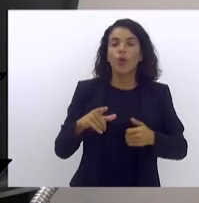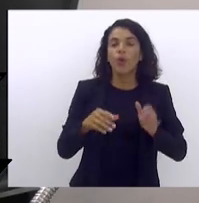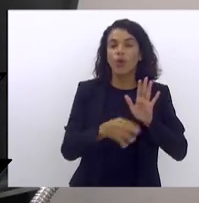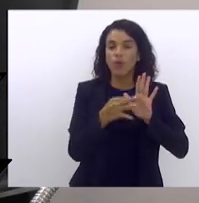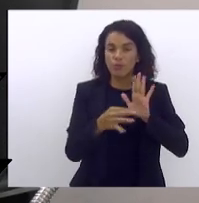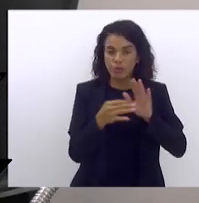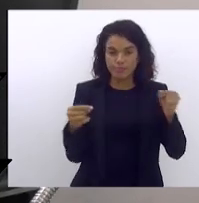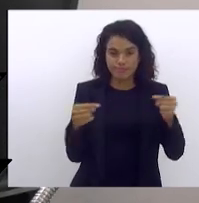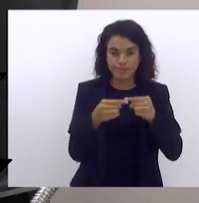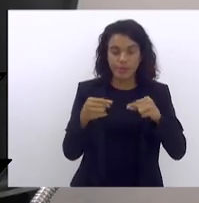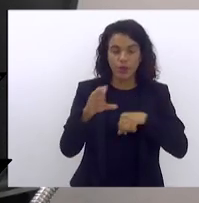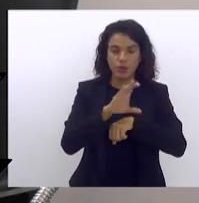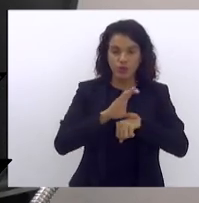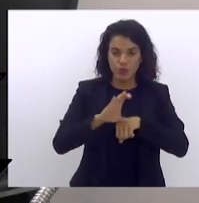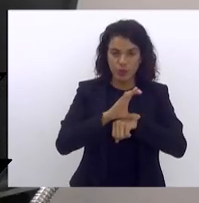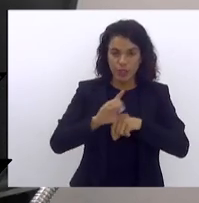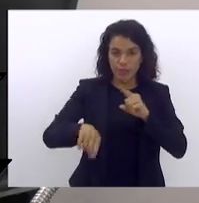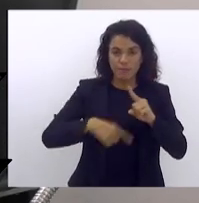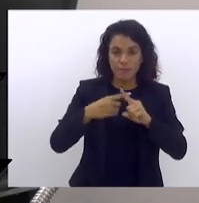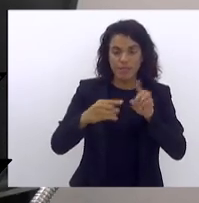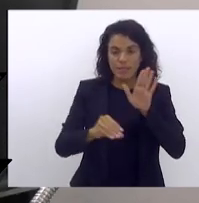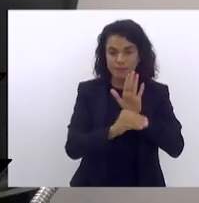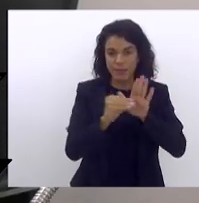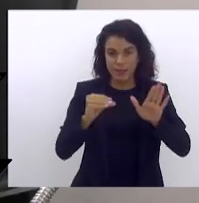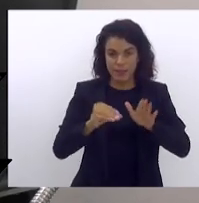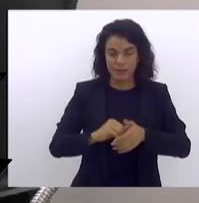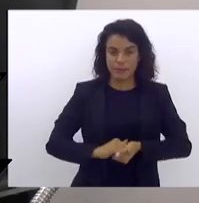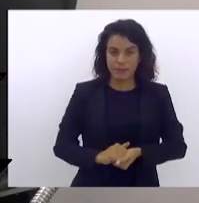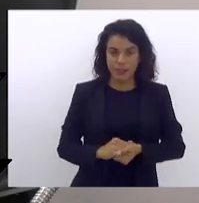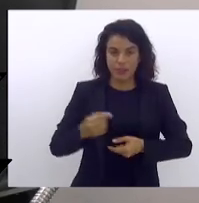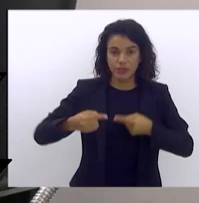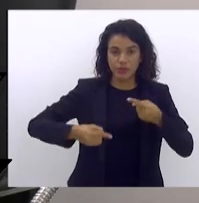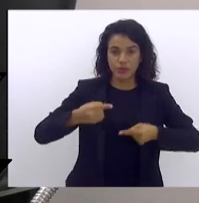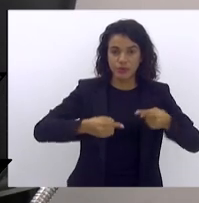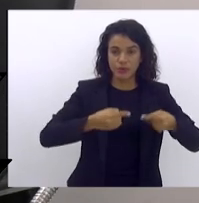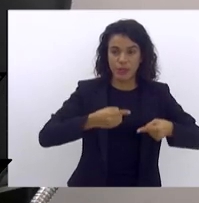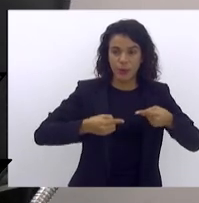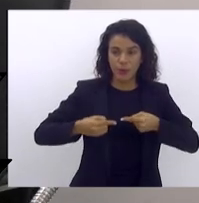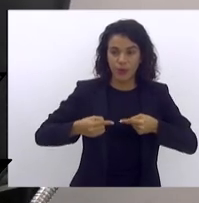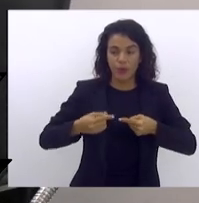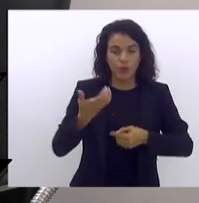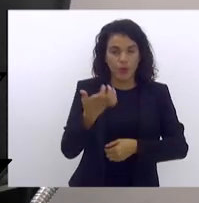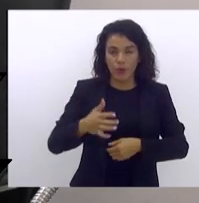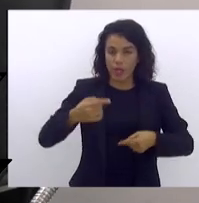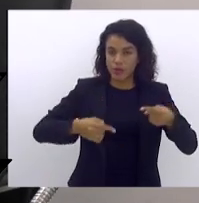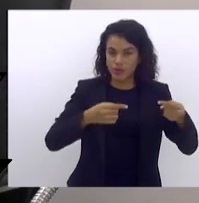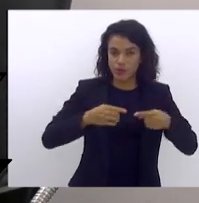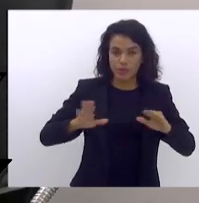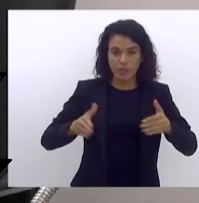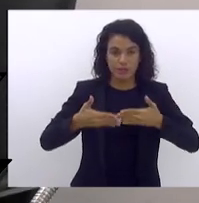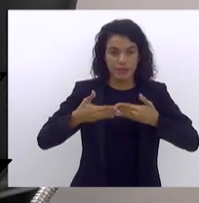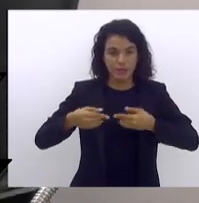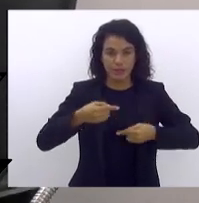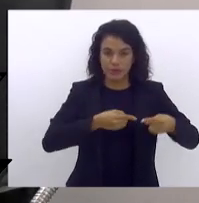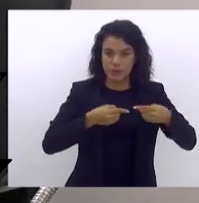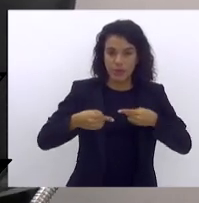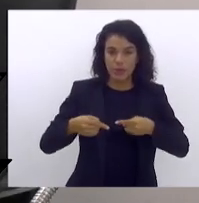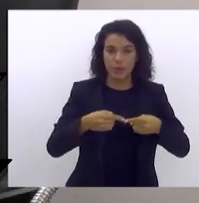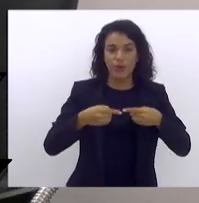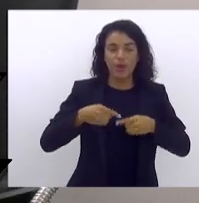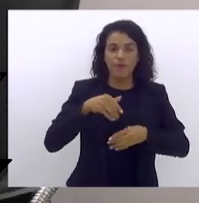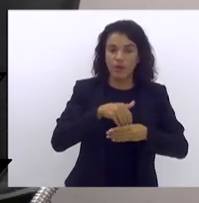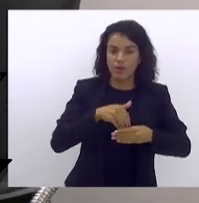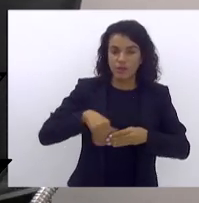pela constitucionalidade com emendas. Em discussão. Não havendo quem queira discutir, encerrada a discussão.